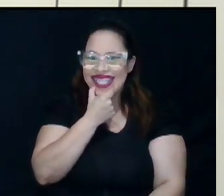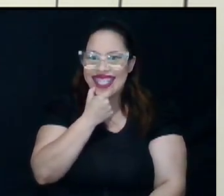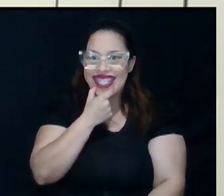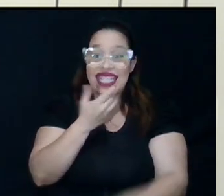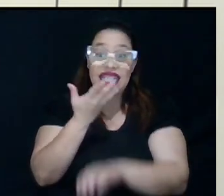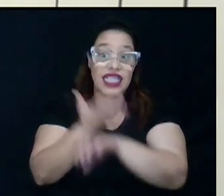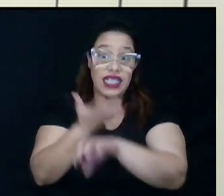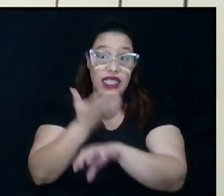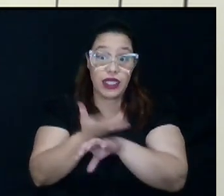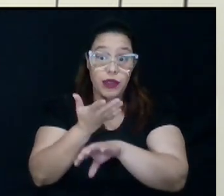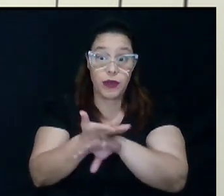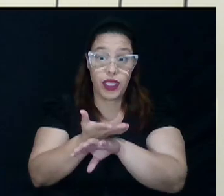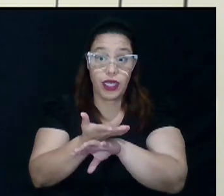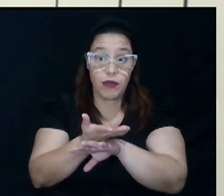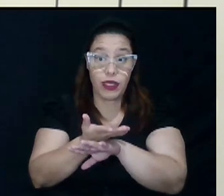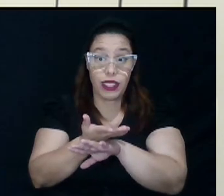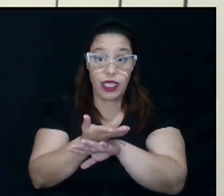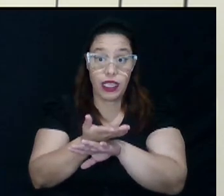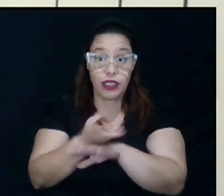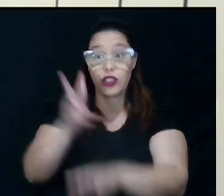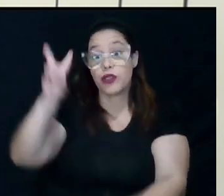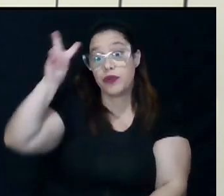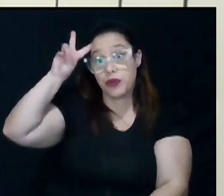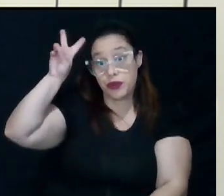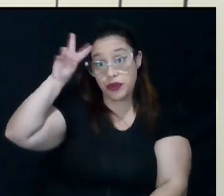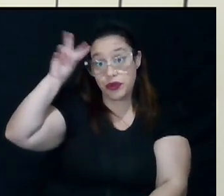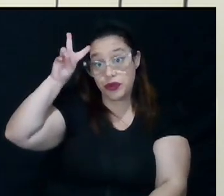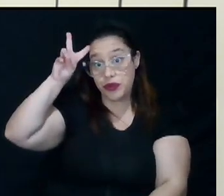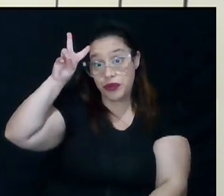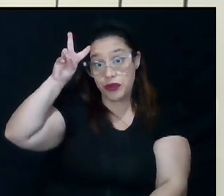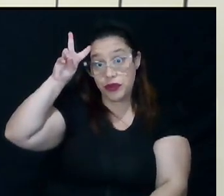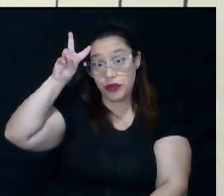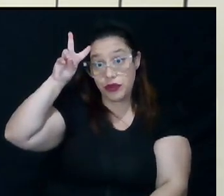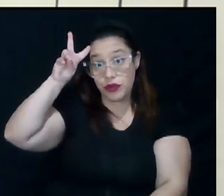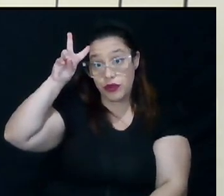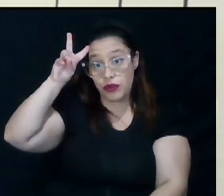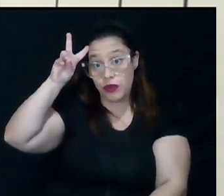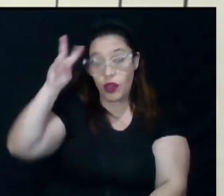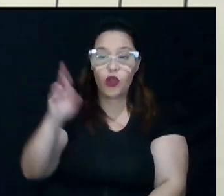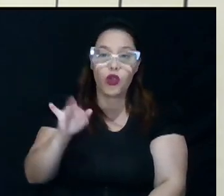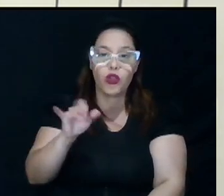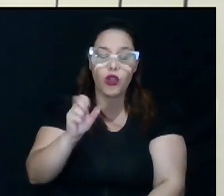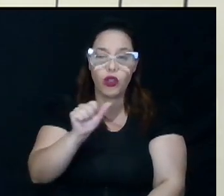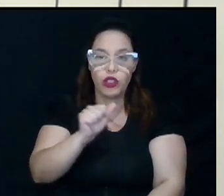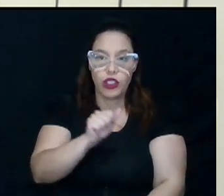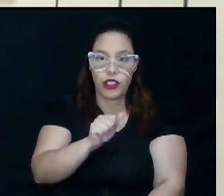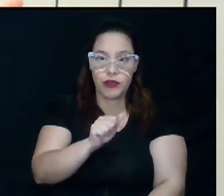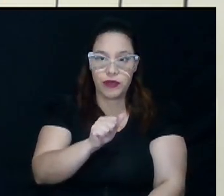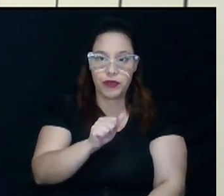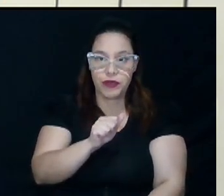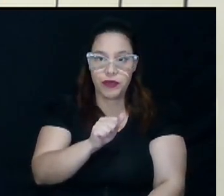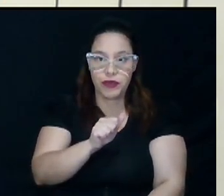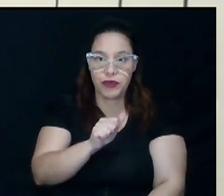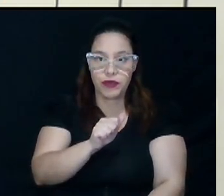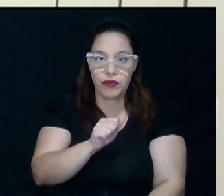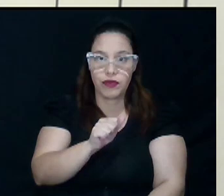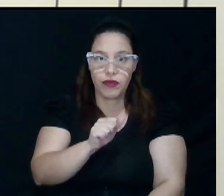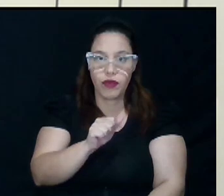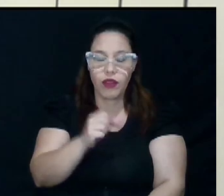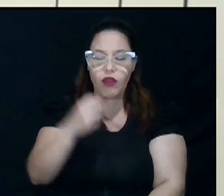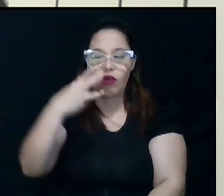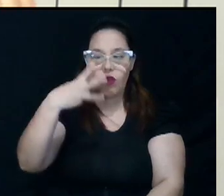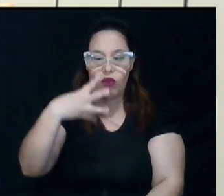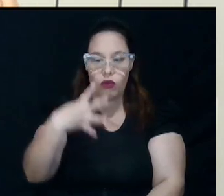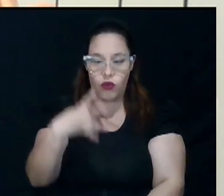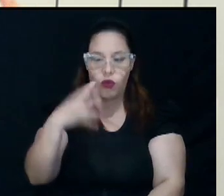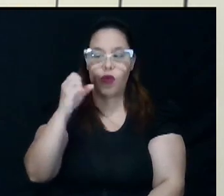biologia, história, geografia e filosofia, sociologia. O valor da inscrição é de R$ 40 para participantes